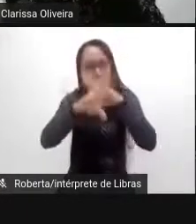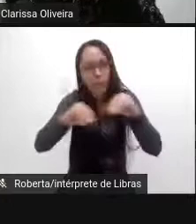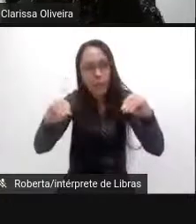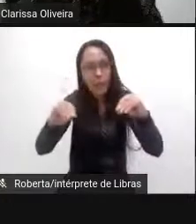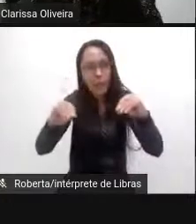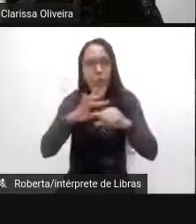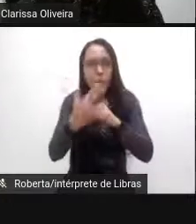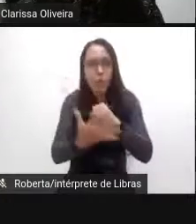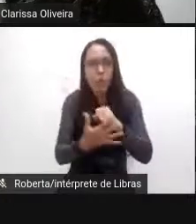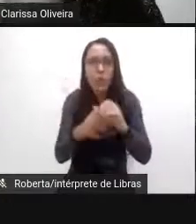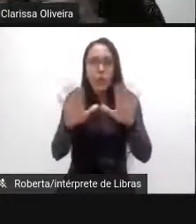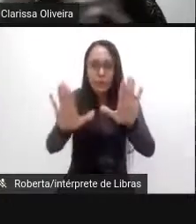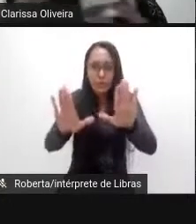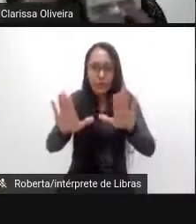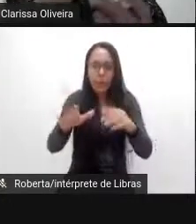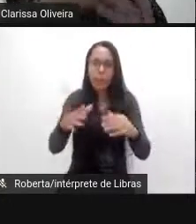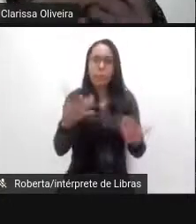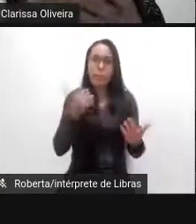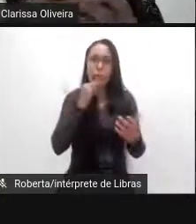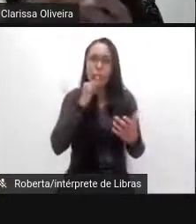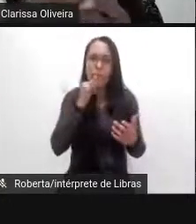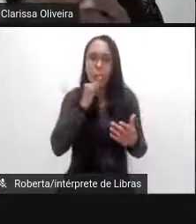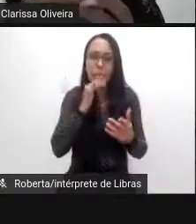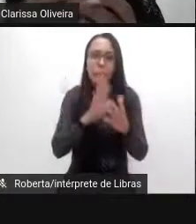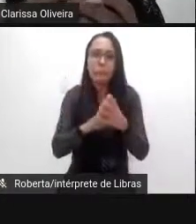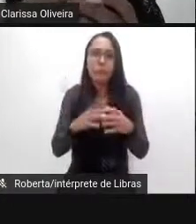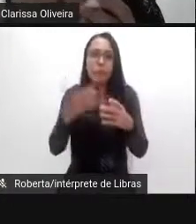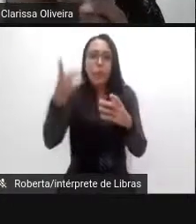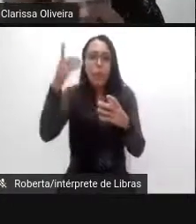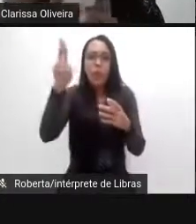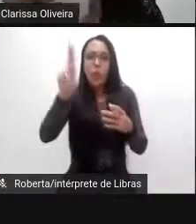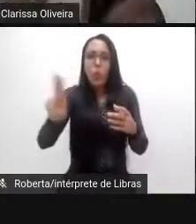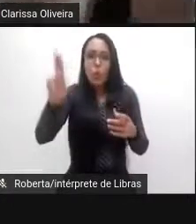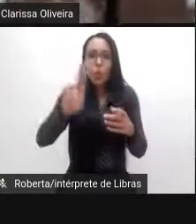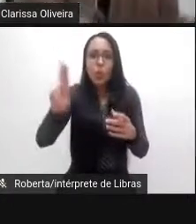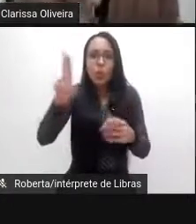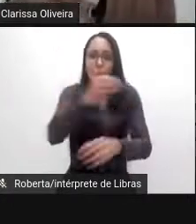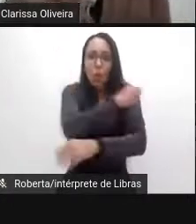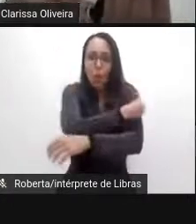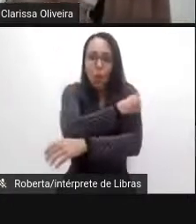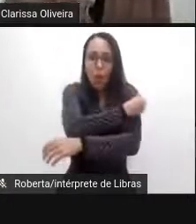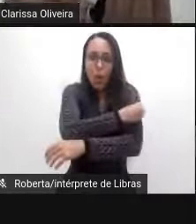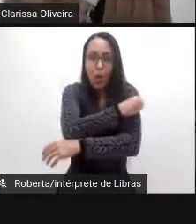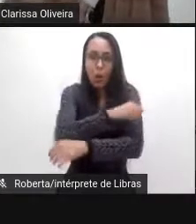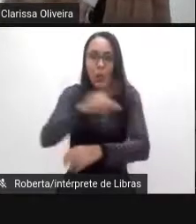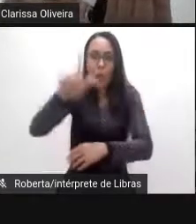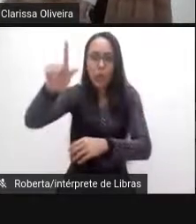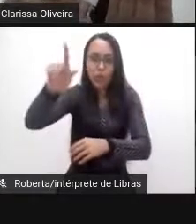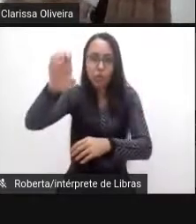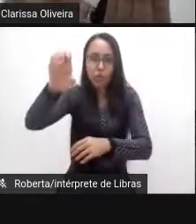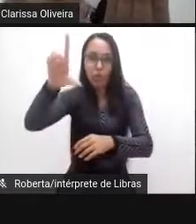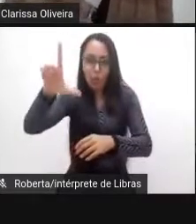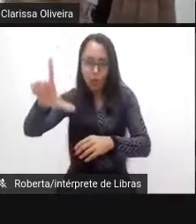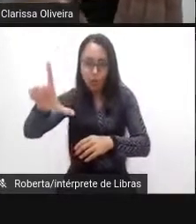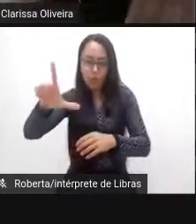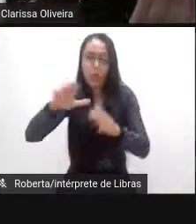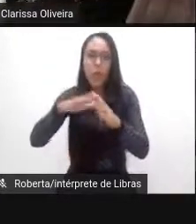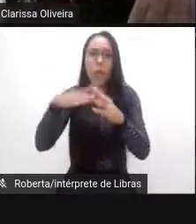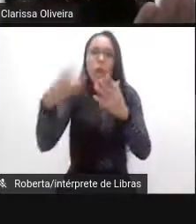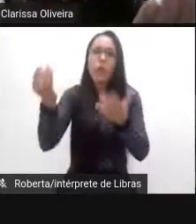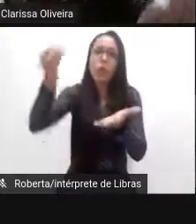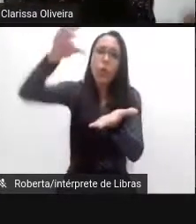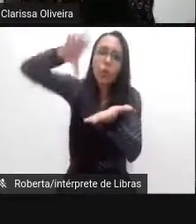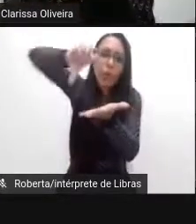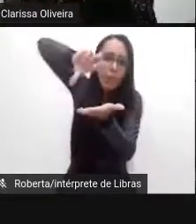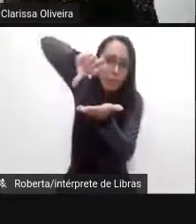água e sabão em casa, ou aqui eu vou utilizar esse álcool gel. Eu vou colocar nas minhas mãos uma